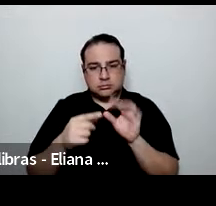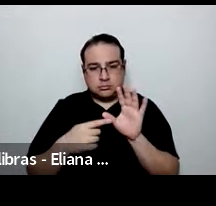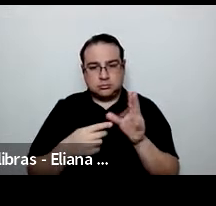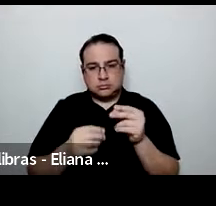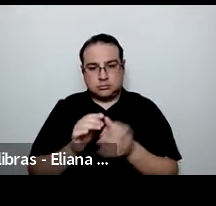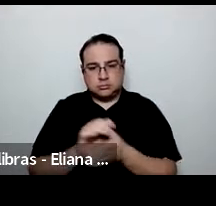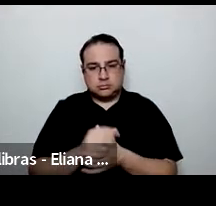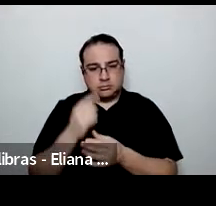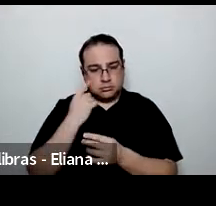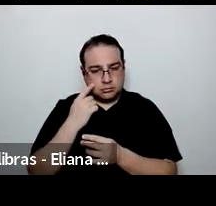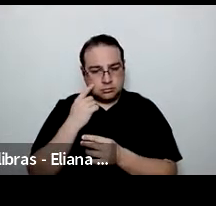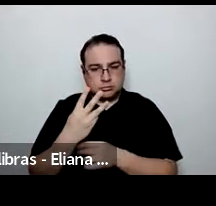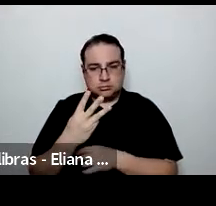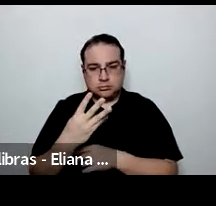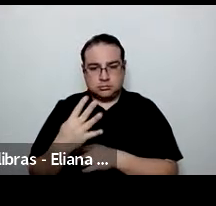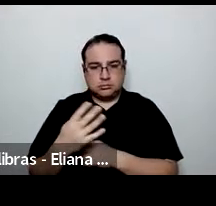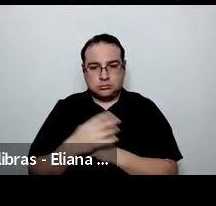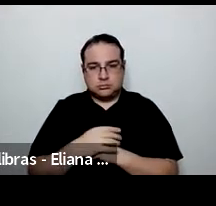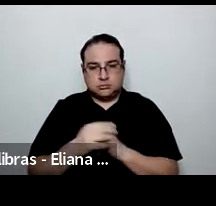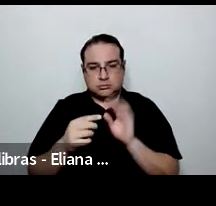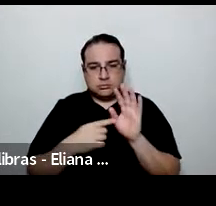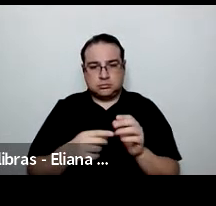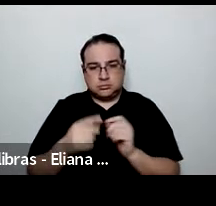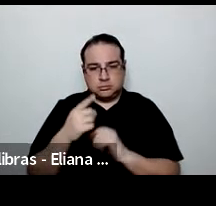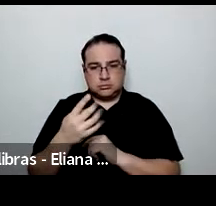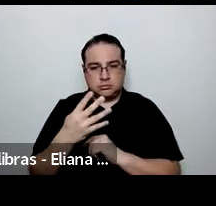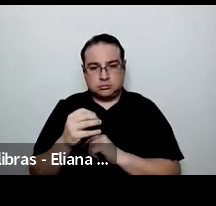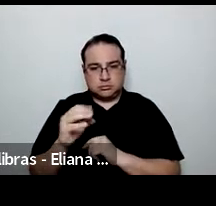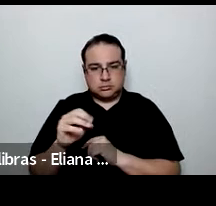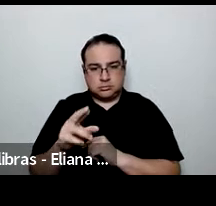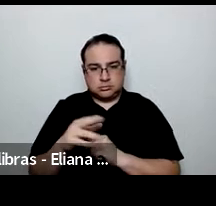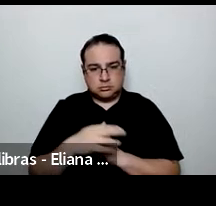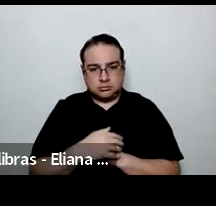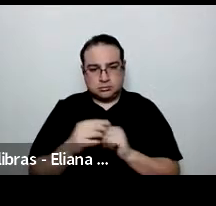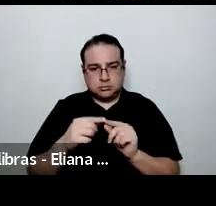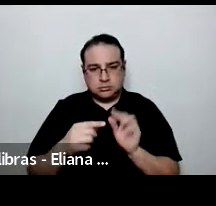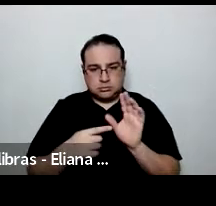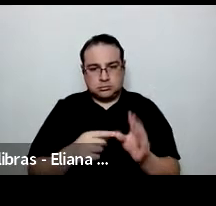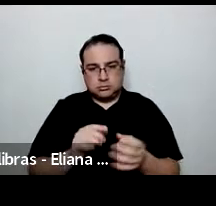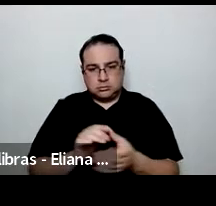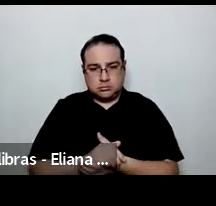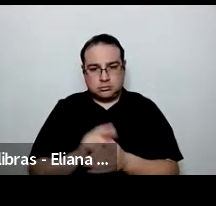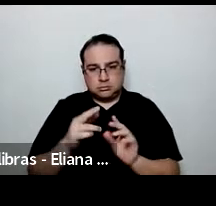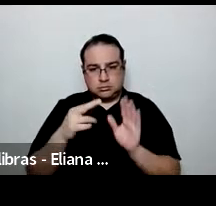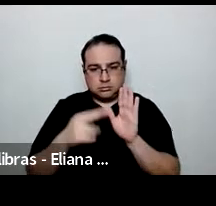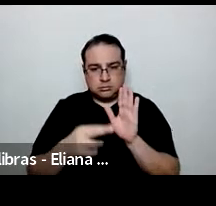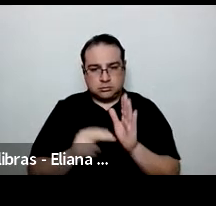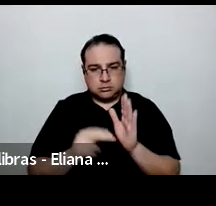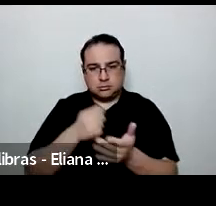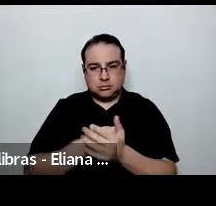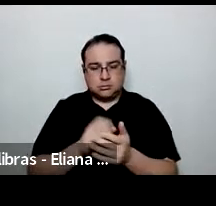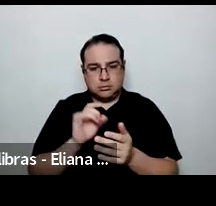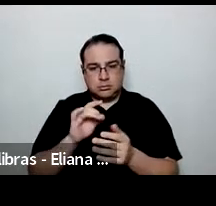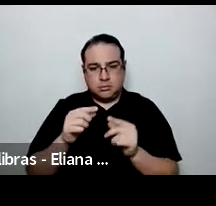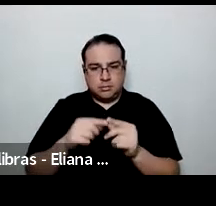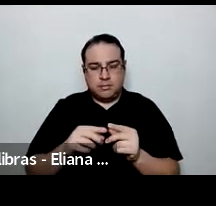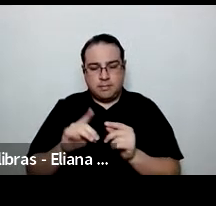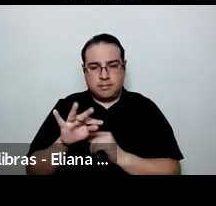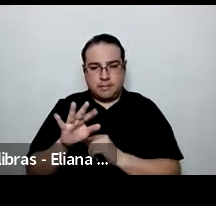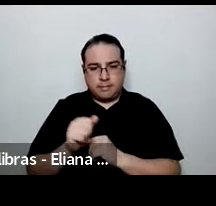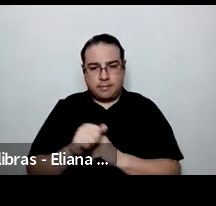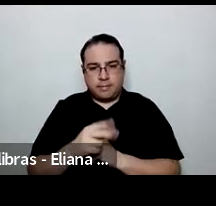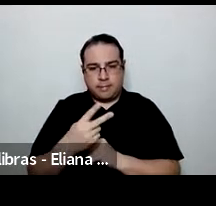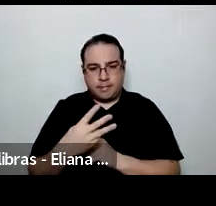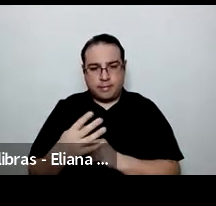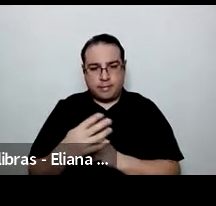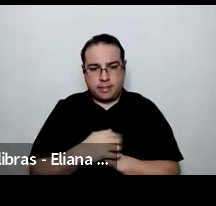livre passou o valor de 34 r$ 1400 ele ocorrido no Egito um relatório financeiro apenas na data de